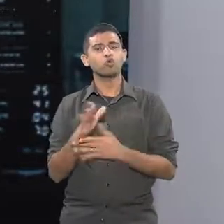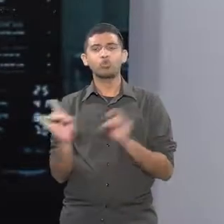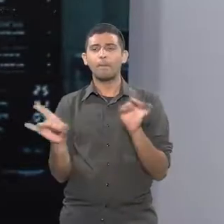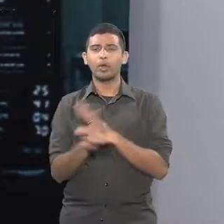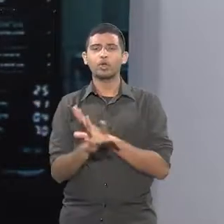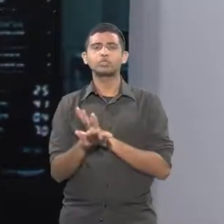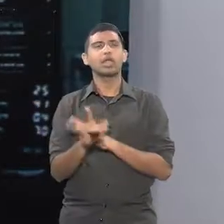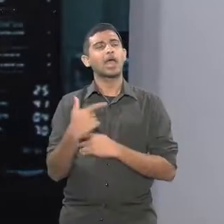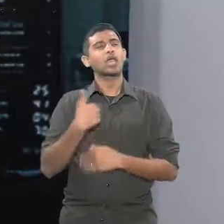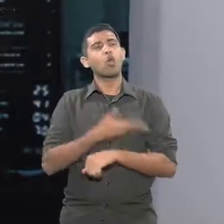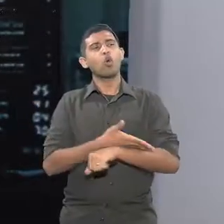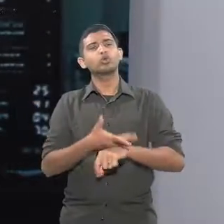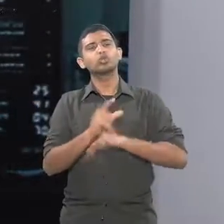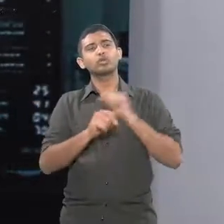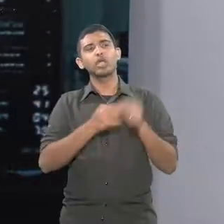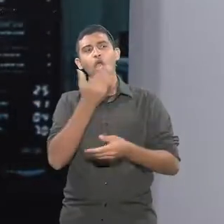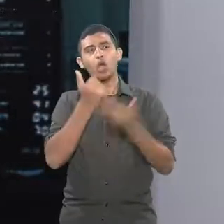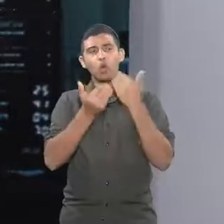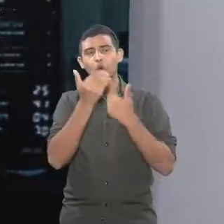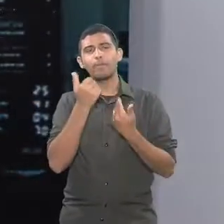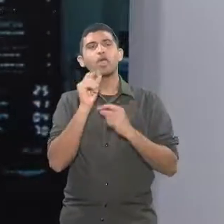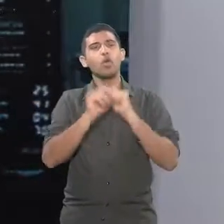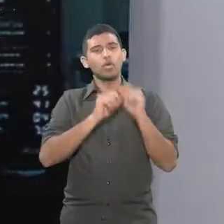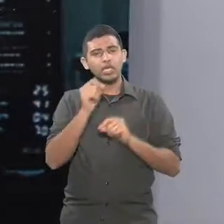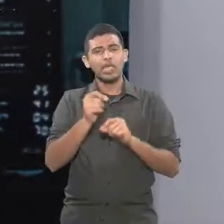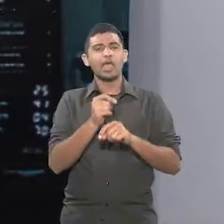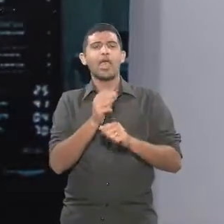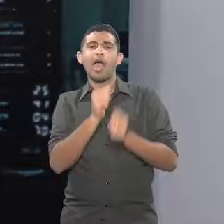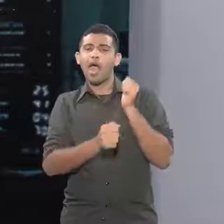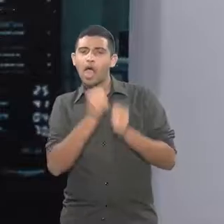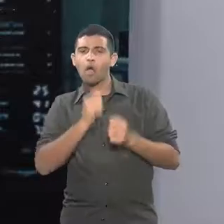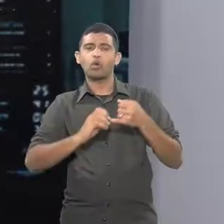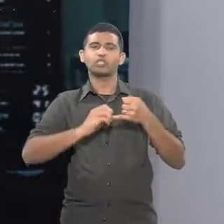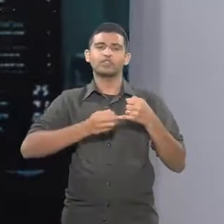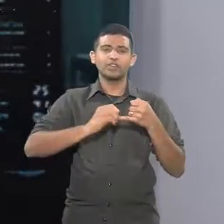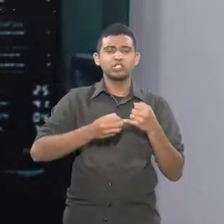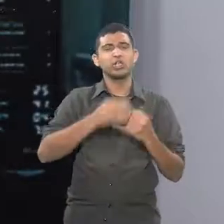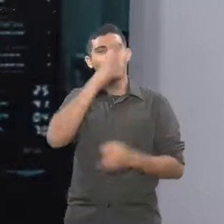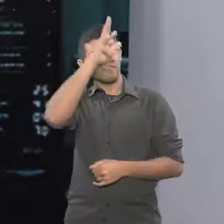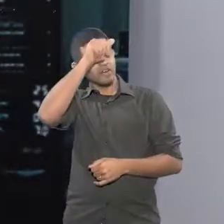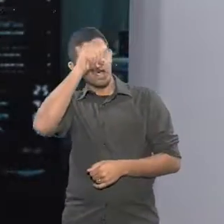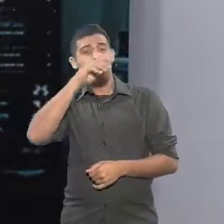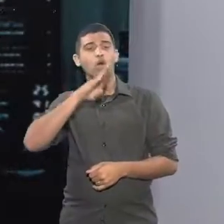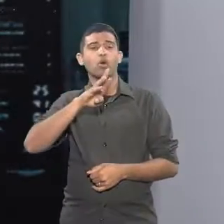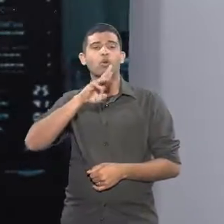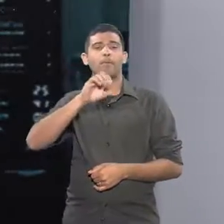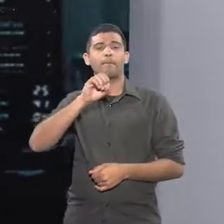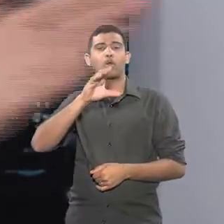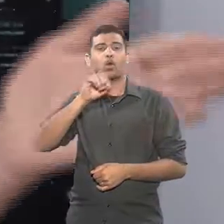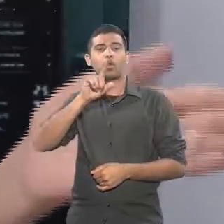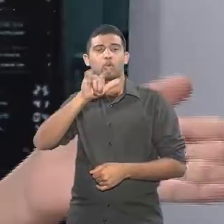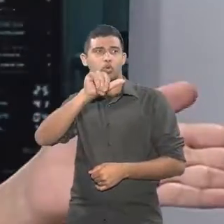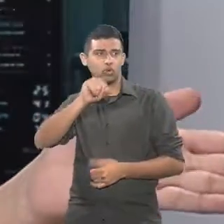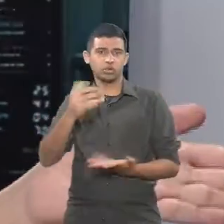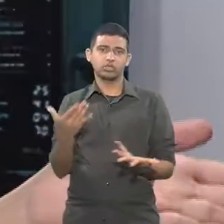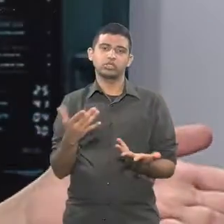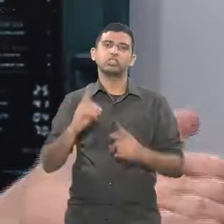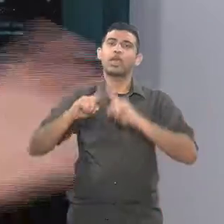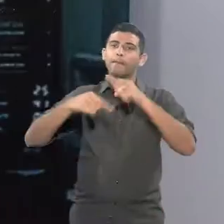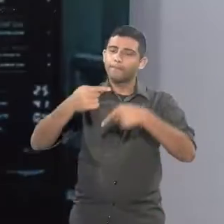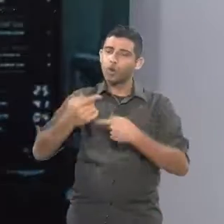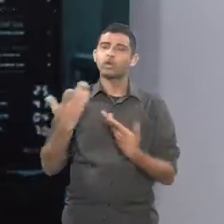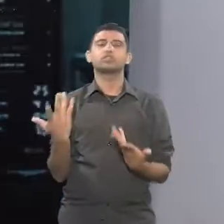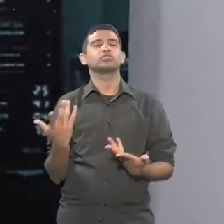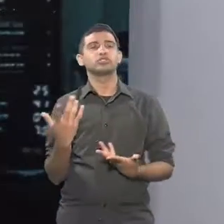Eu costumo comer arroz, feijão, frango, brócolis. Pronto, um dia. No outro, arroz, feijão de novo, para não modificar